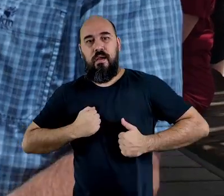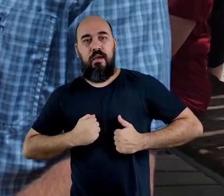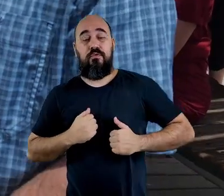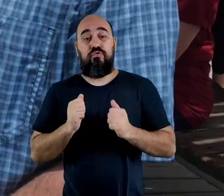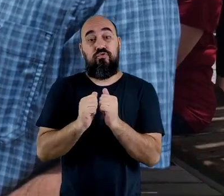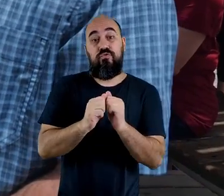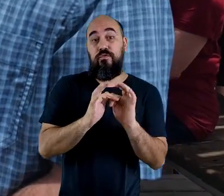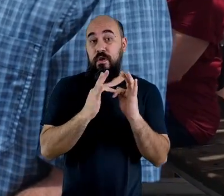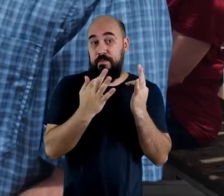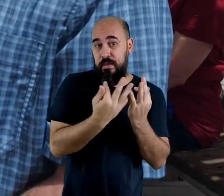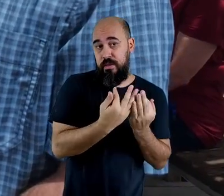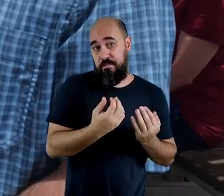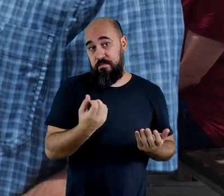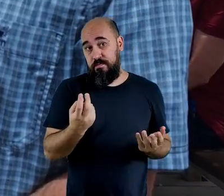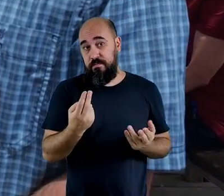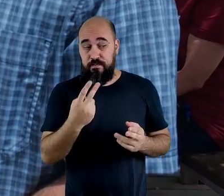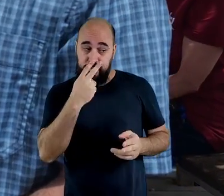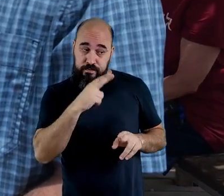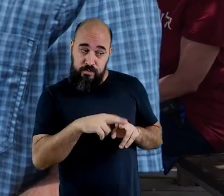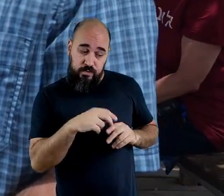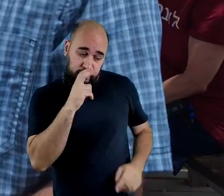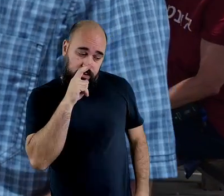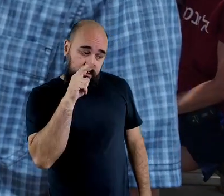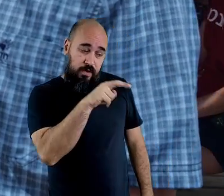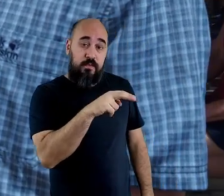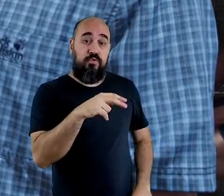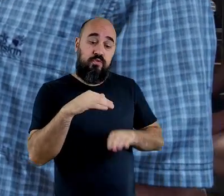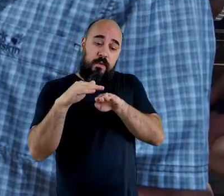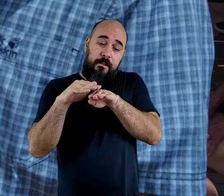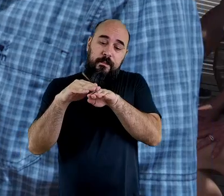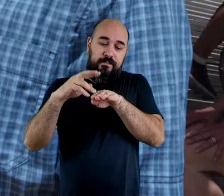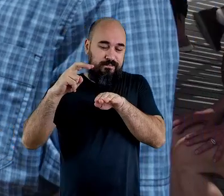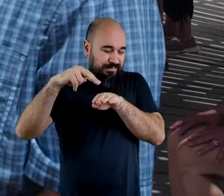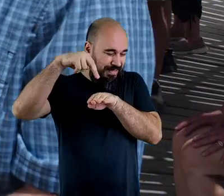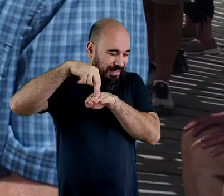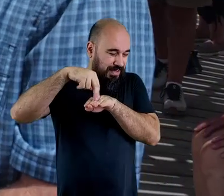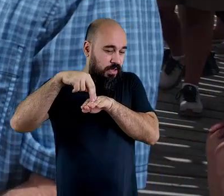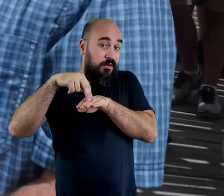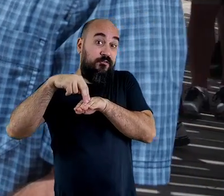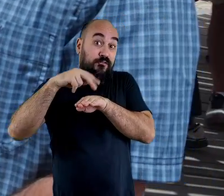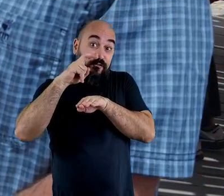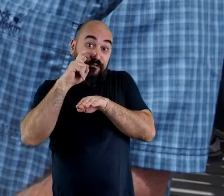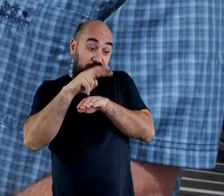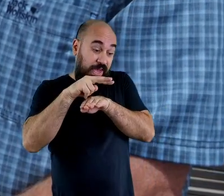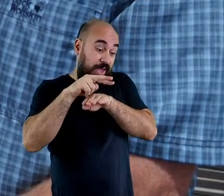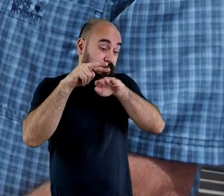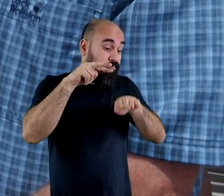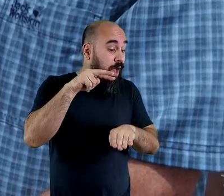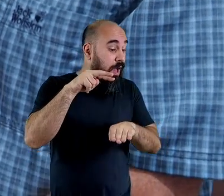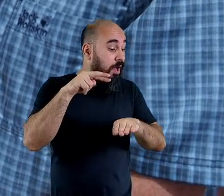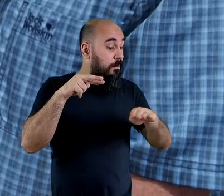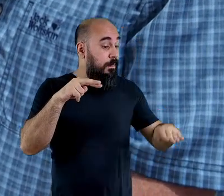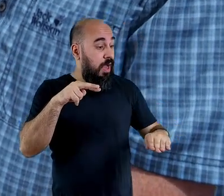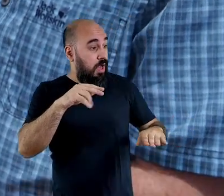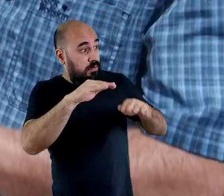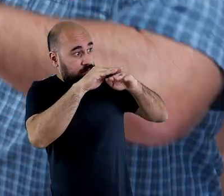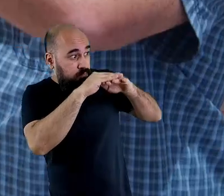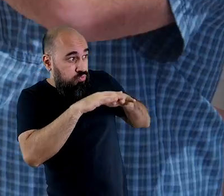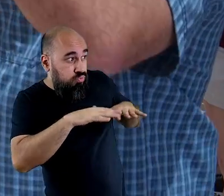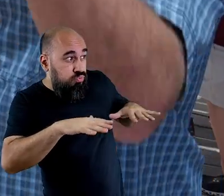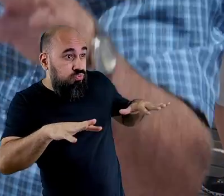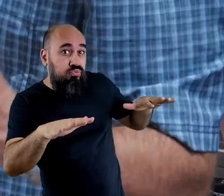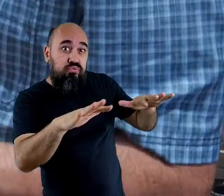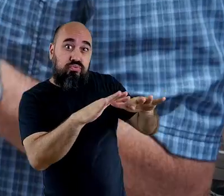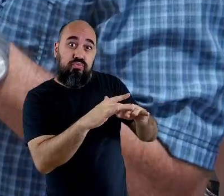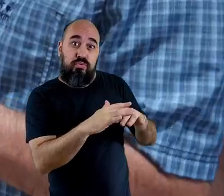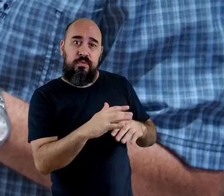isso, podemos ter a visão completa do que está abaixo de nós. Esse foi, na verdade, o cerne da construção de Herodes aqui em Massada.